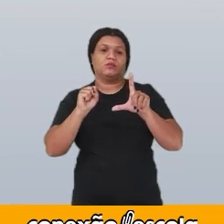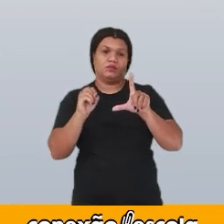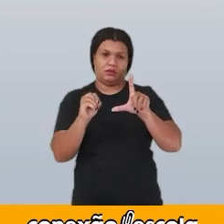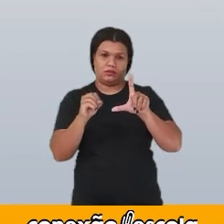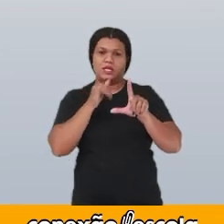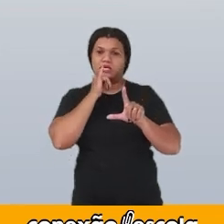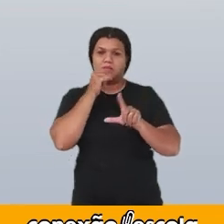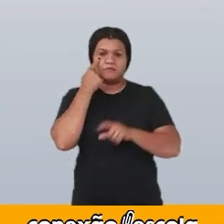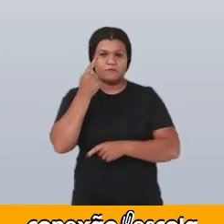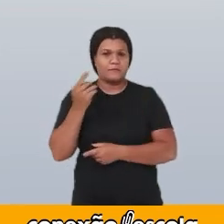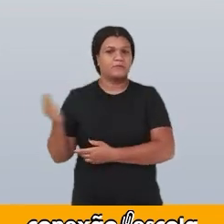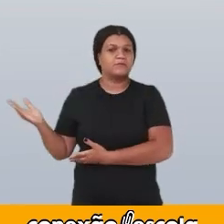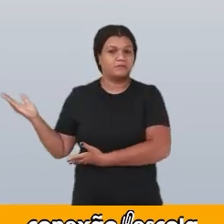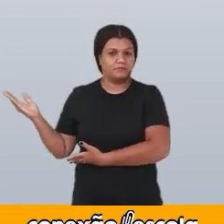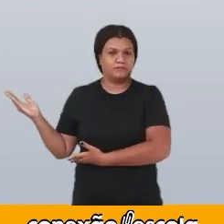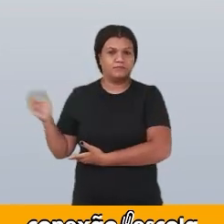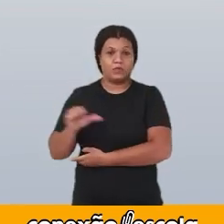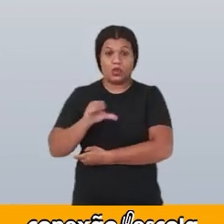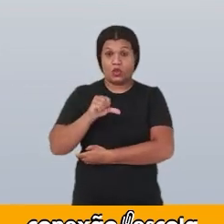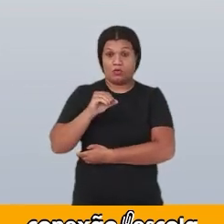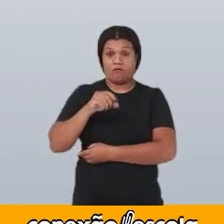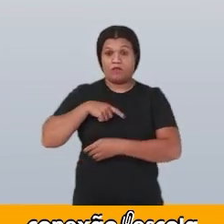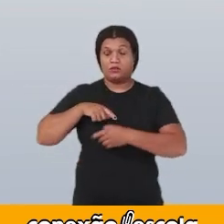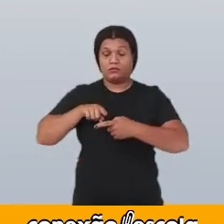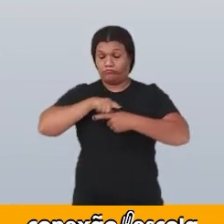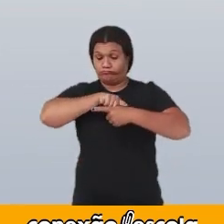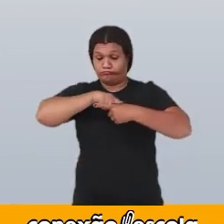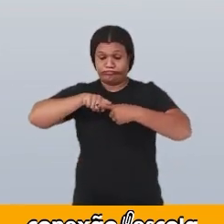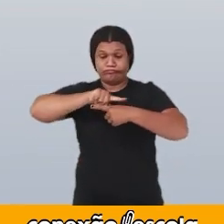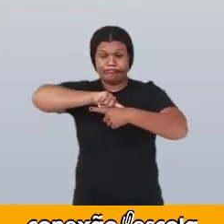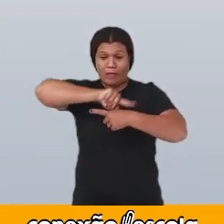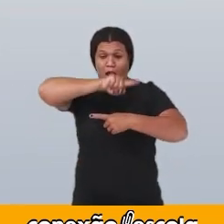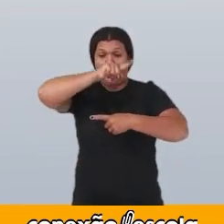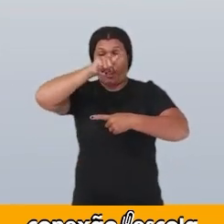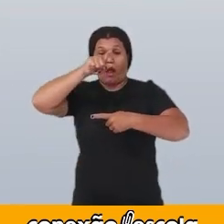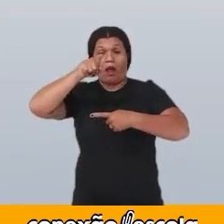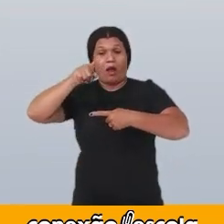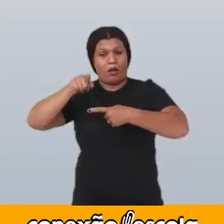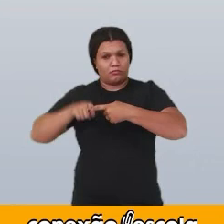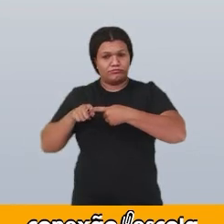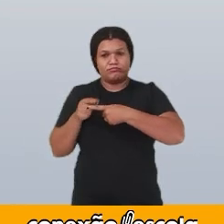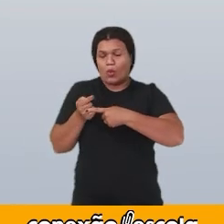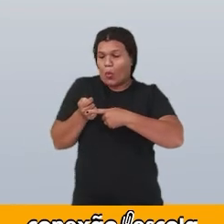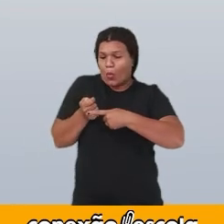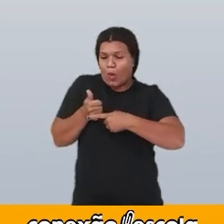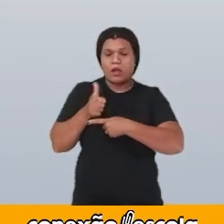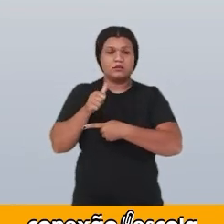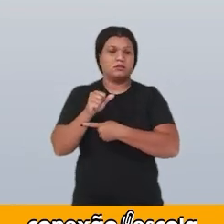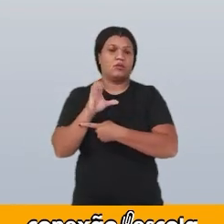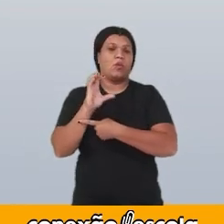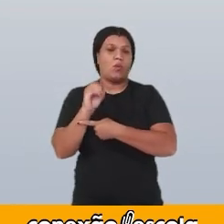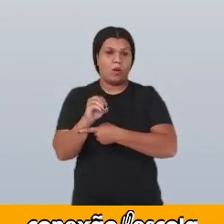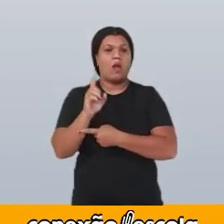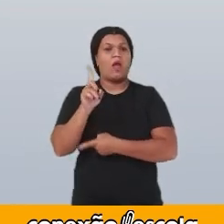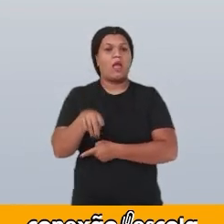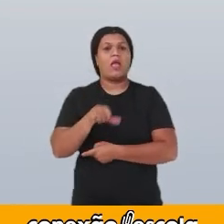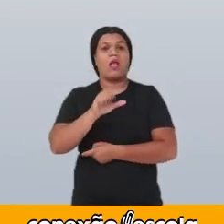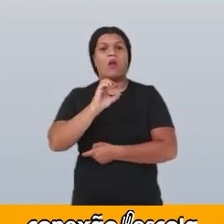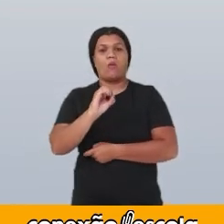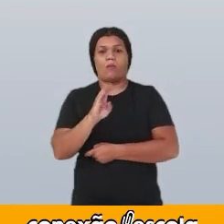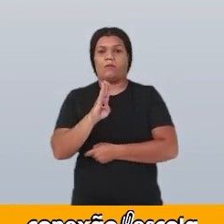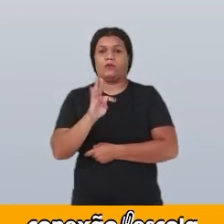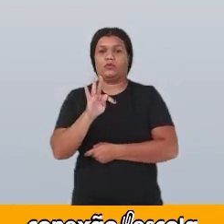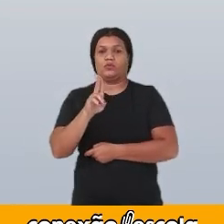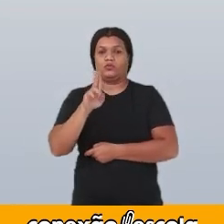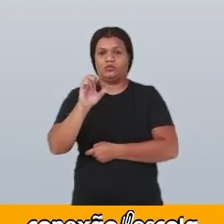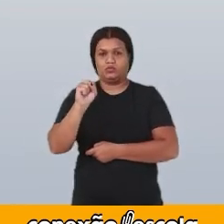graus. Todos os ângulos que tiverem abertura maior que esteja até 180 são ângulos